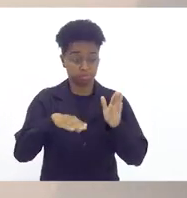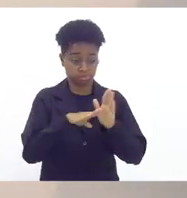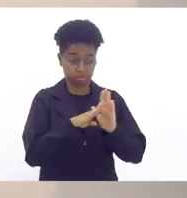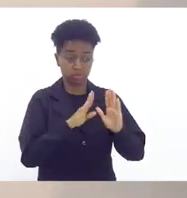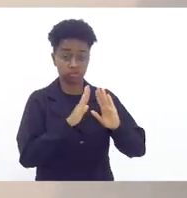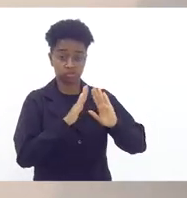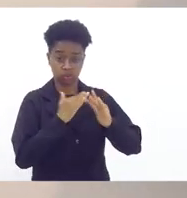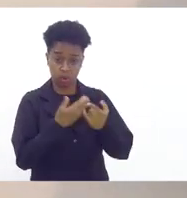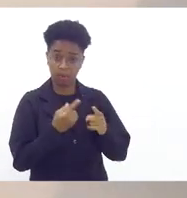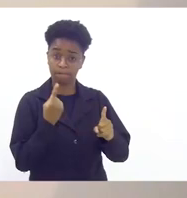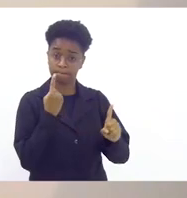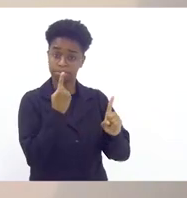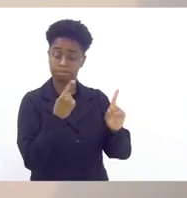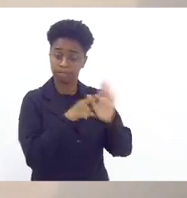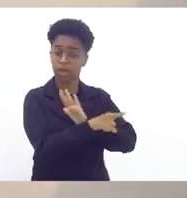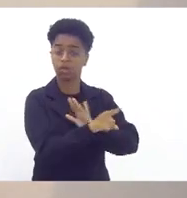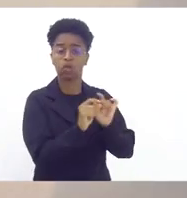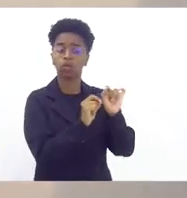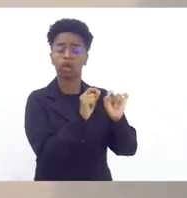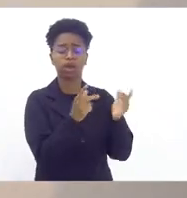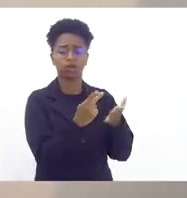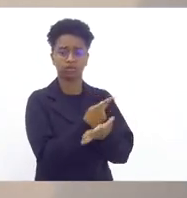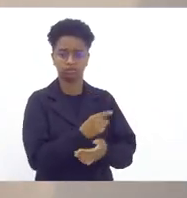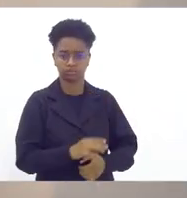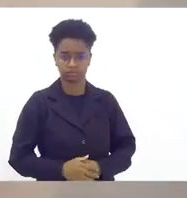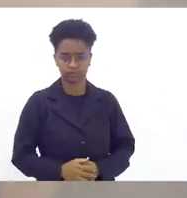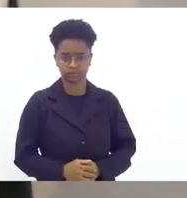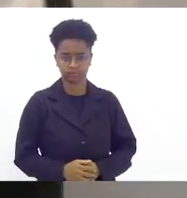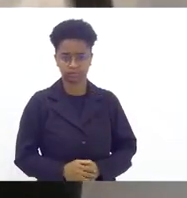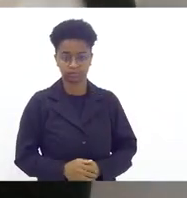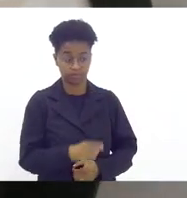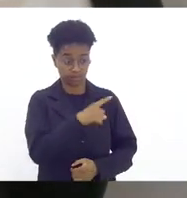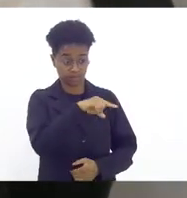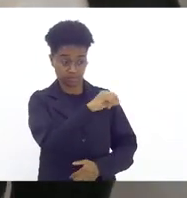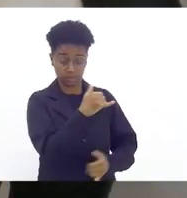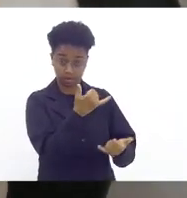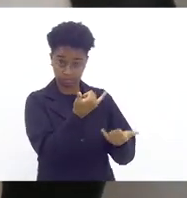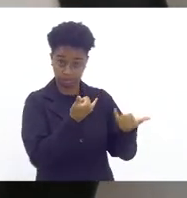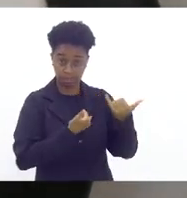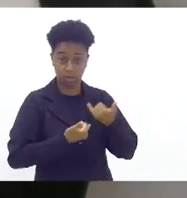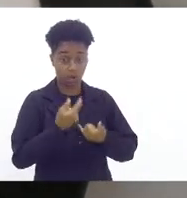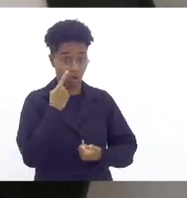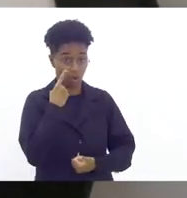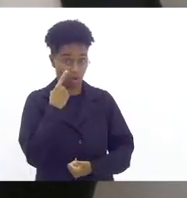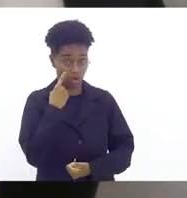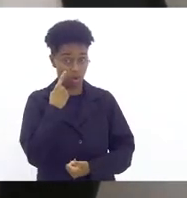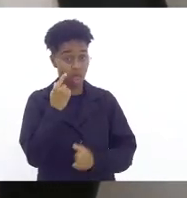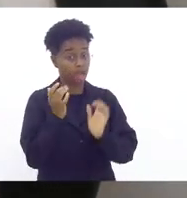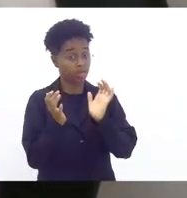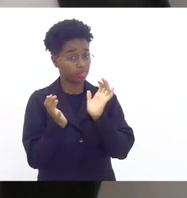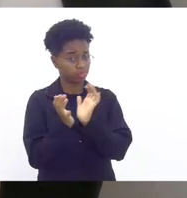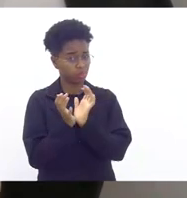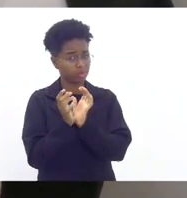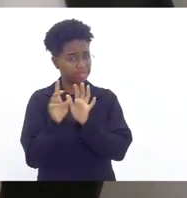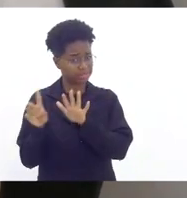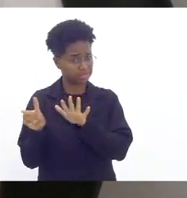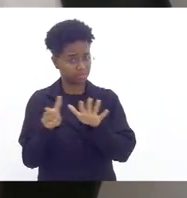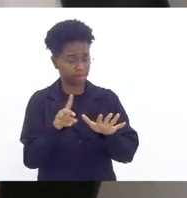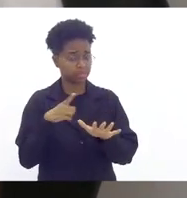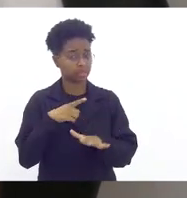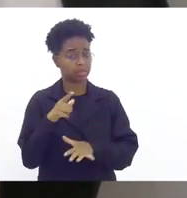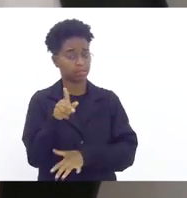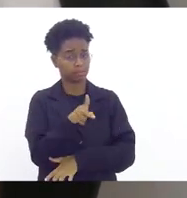perguntar o que aconteceu. E aí eles falam que, olha, a turma essa semana está com uma professora